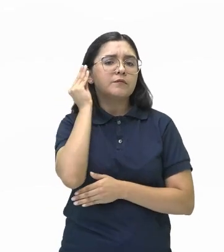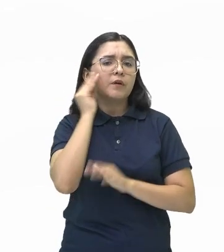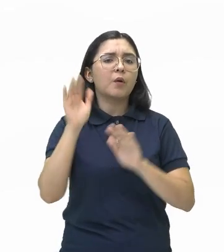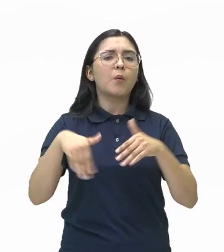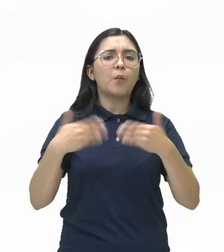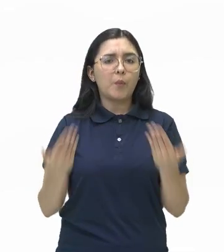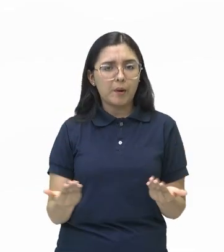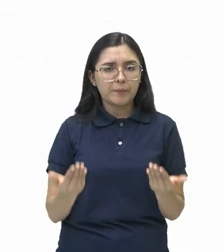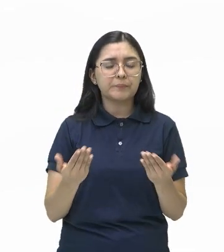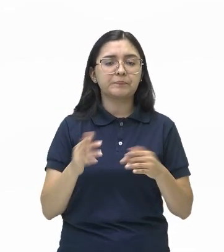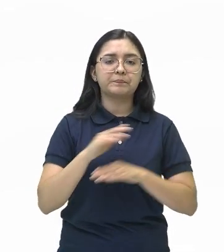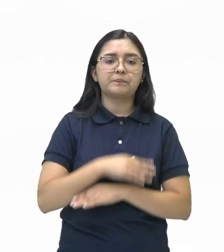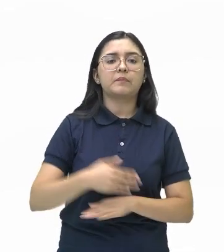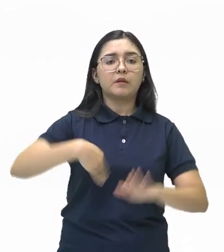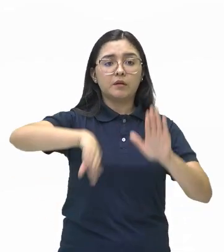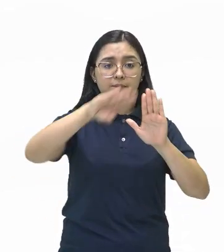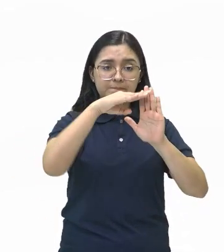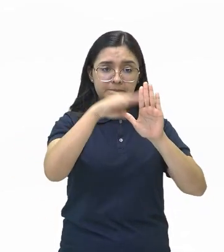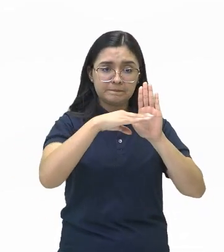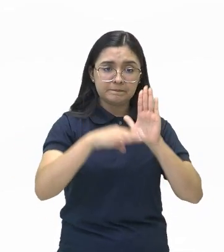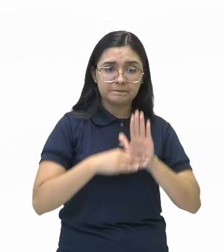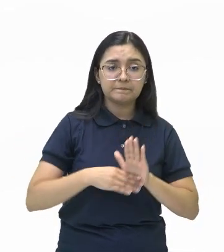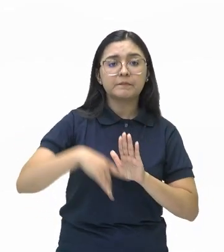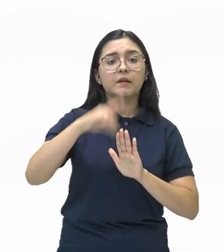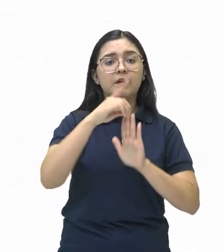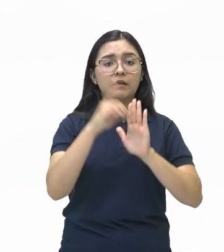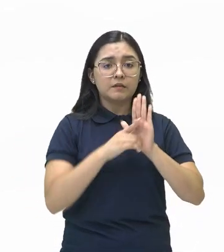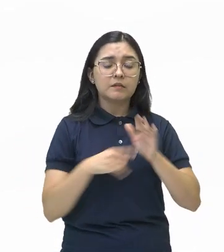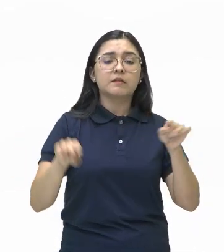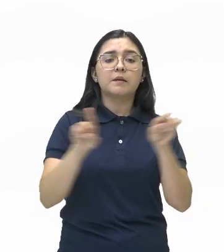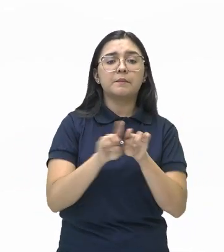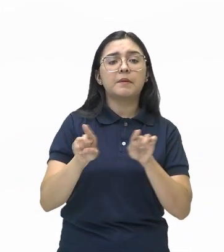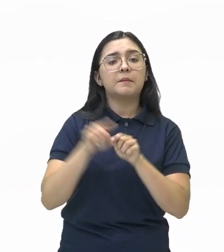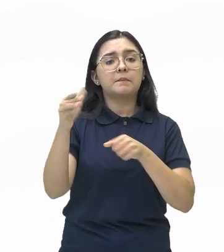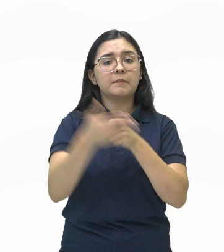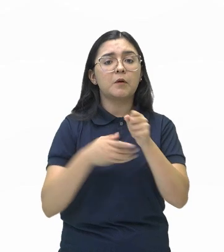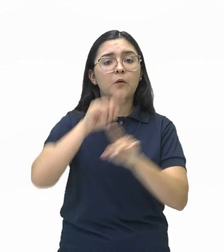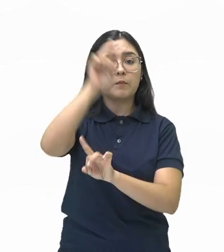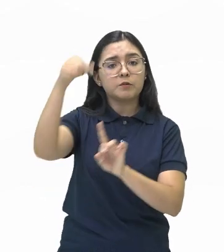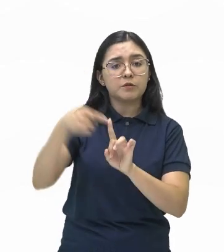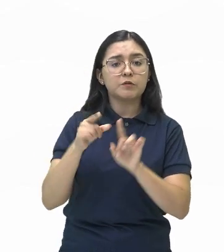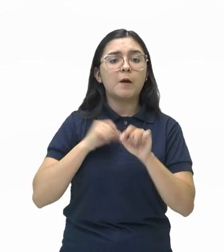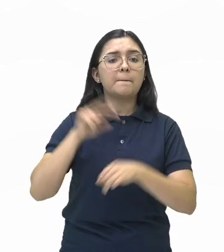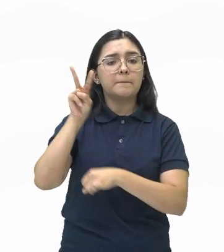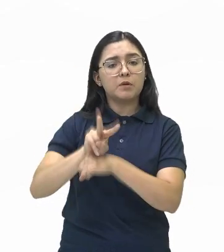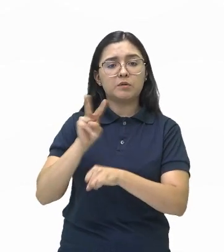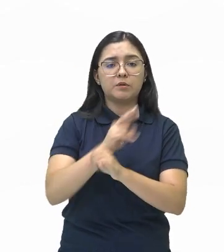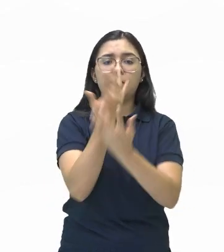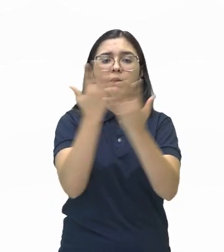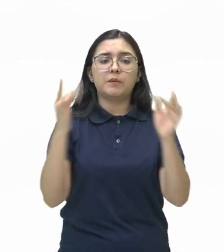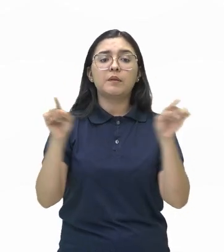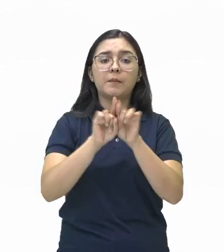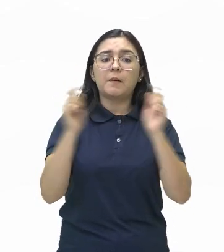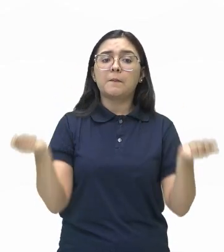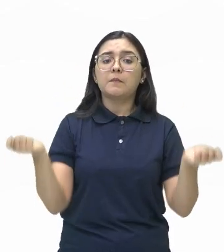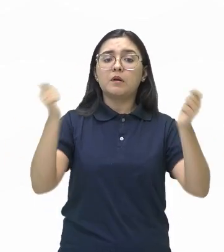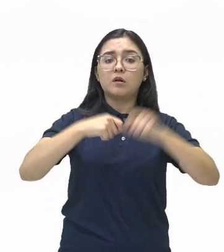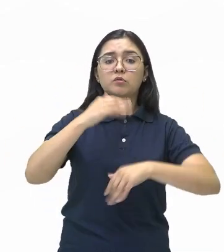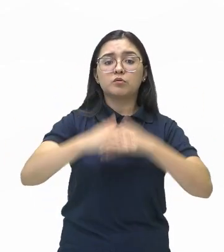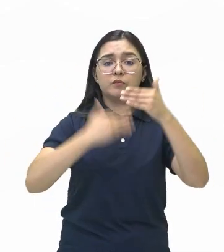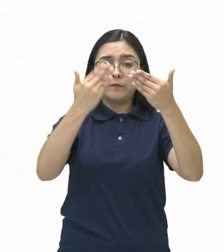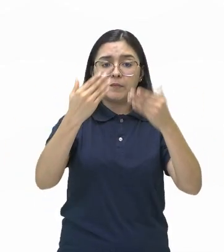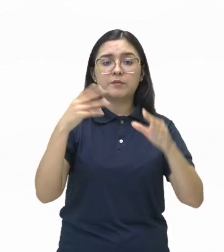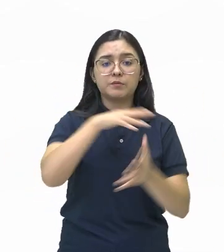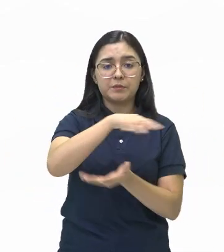princípios? Estabelece diretrizes e princípios que visam o quê? A proteção do meio ambiente e a promoção do